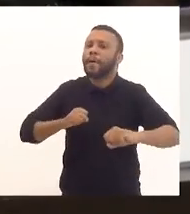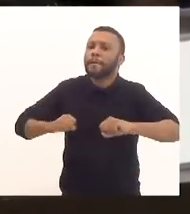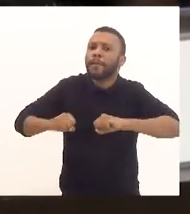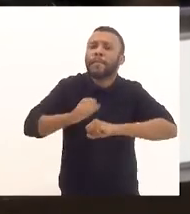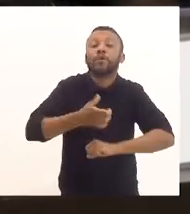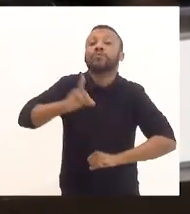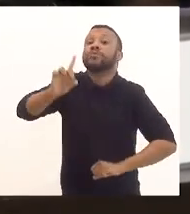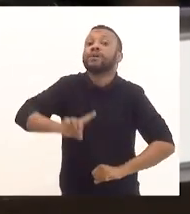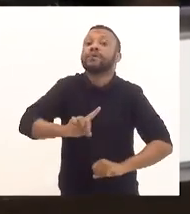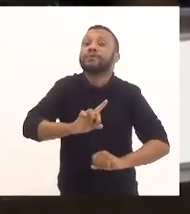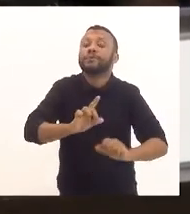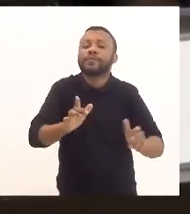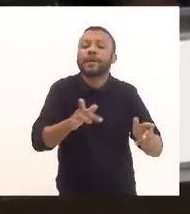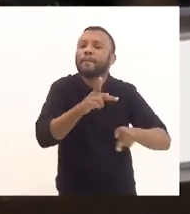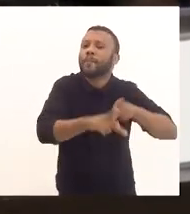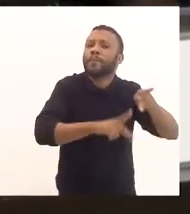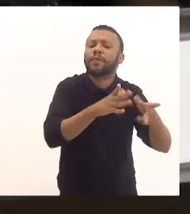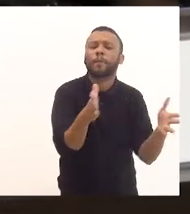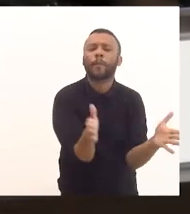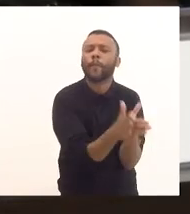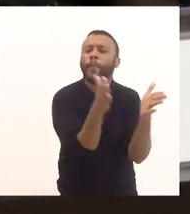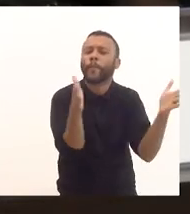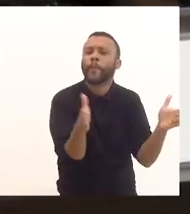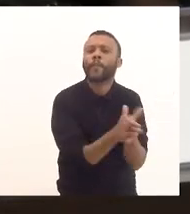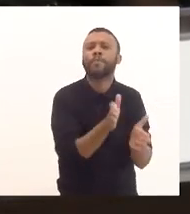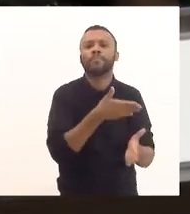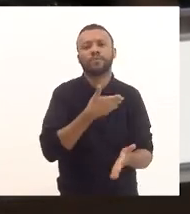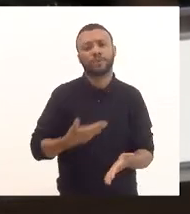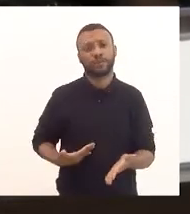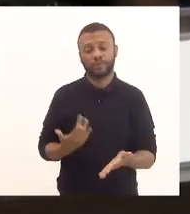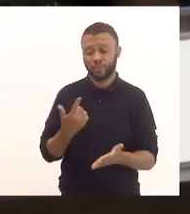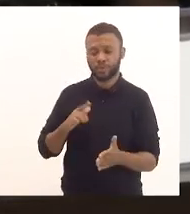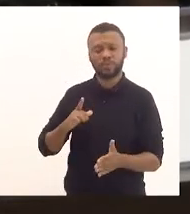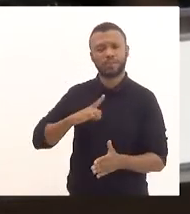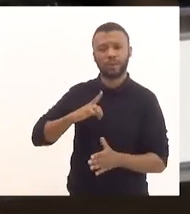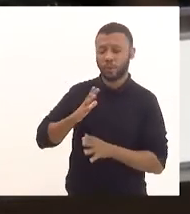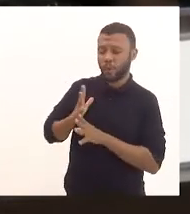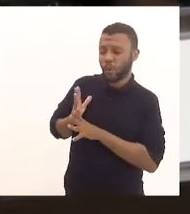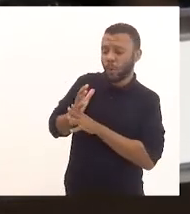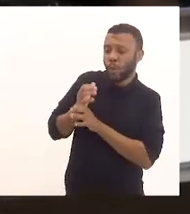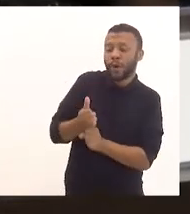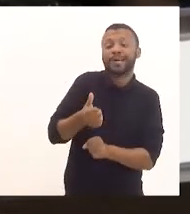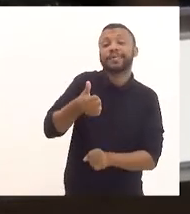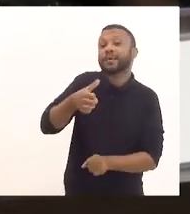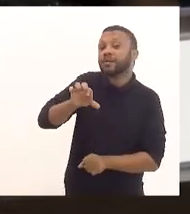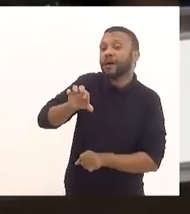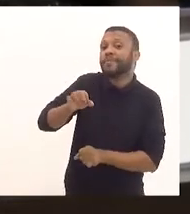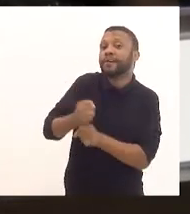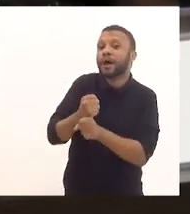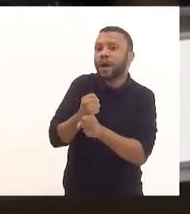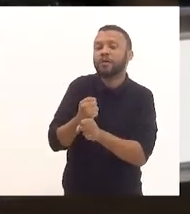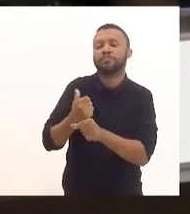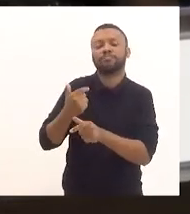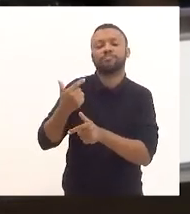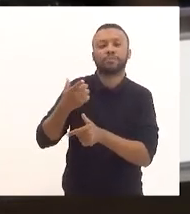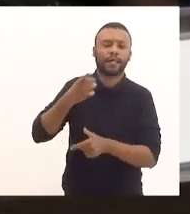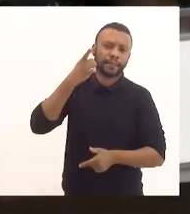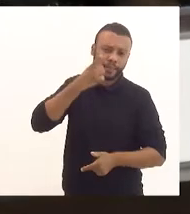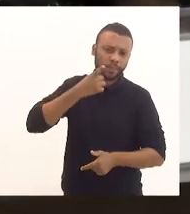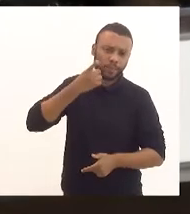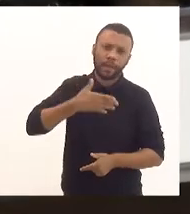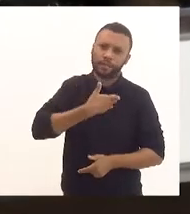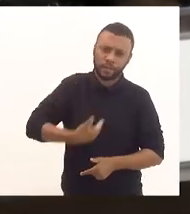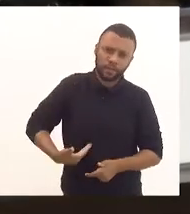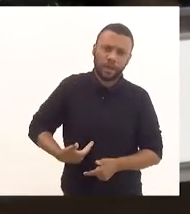pobres do nosso Estado como o parlamentar 19 anos aqui como